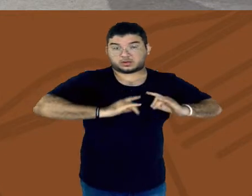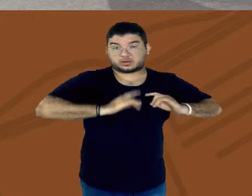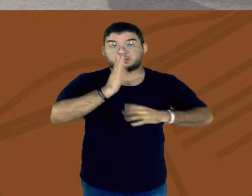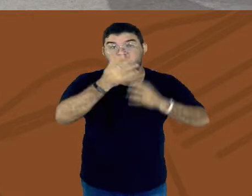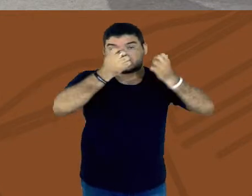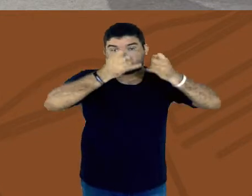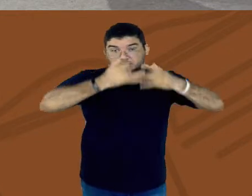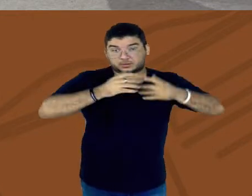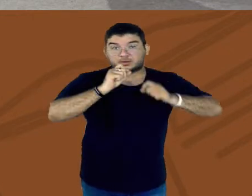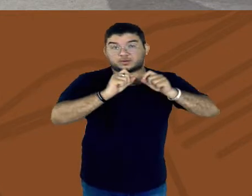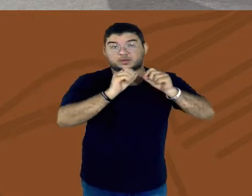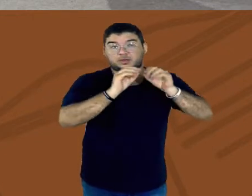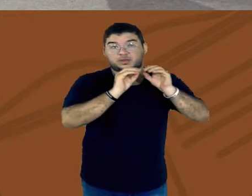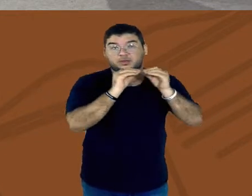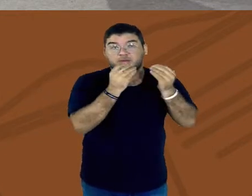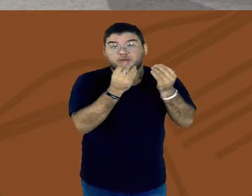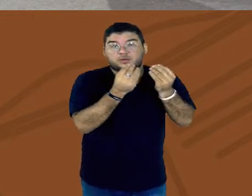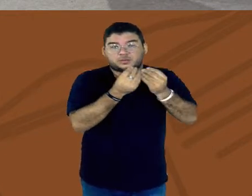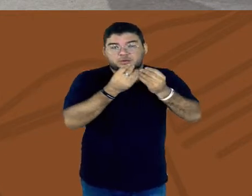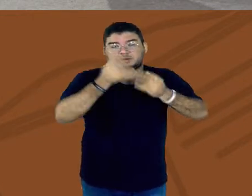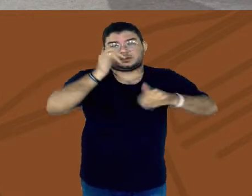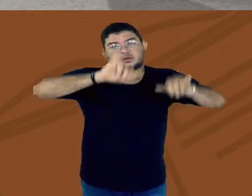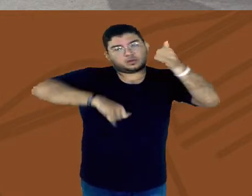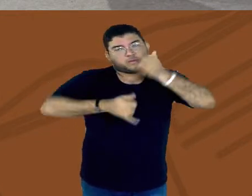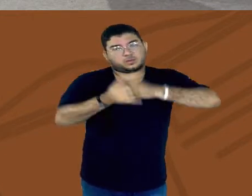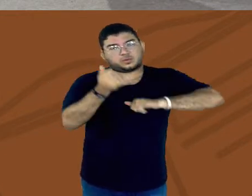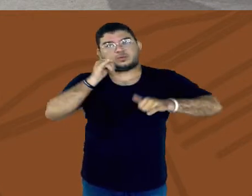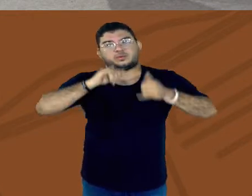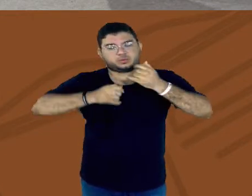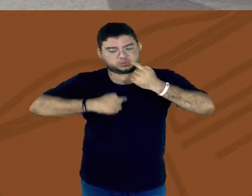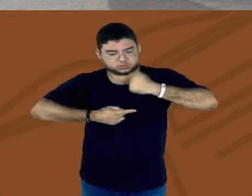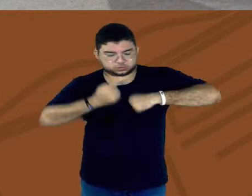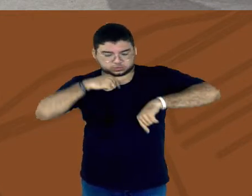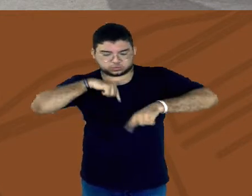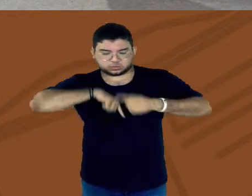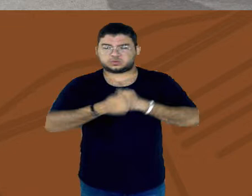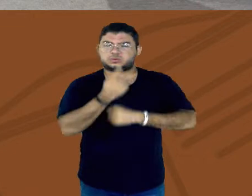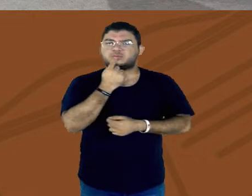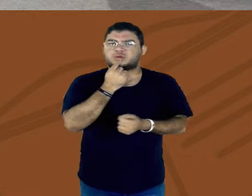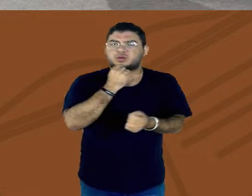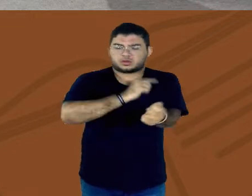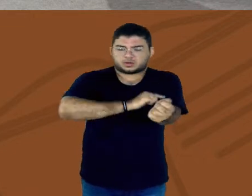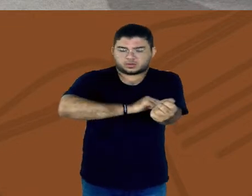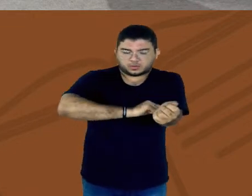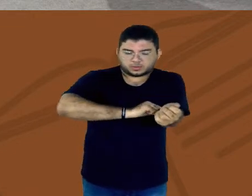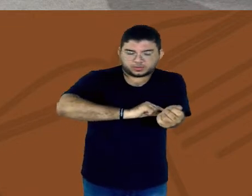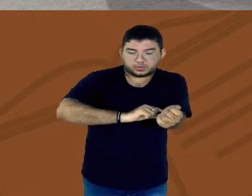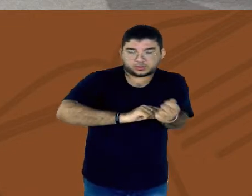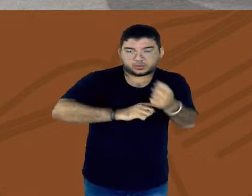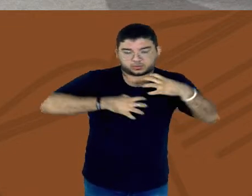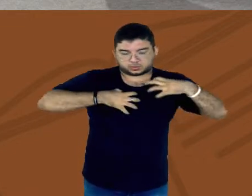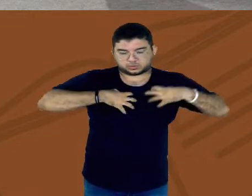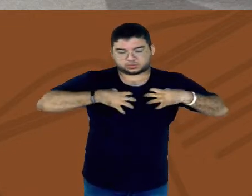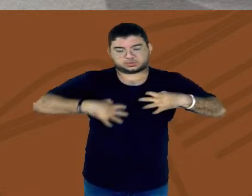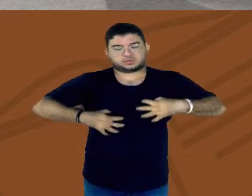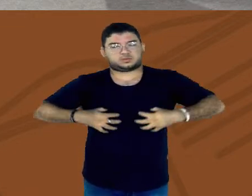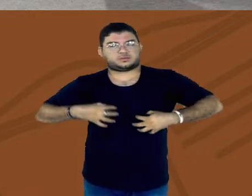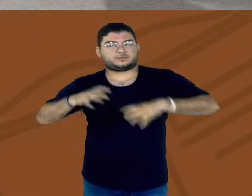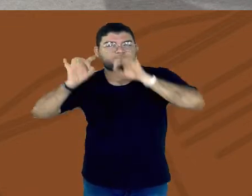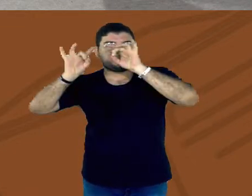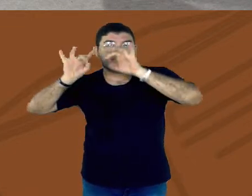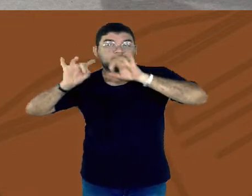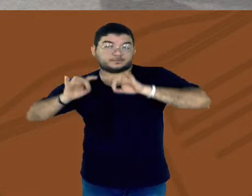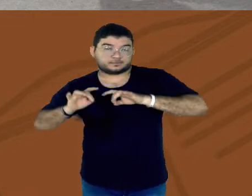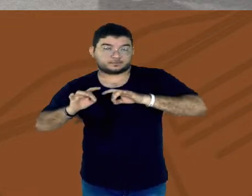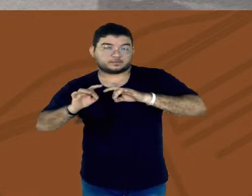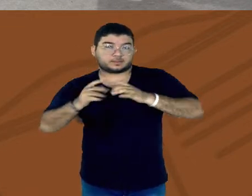são substâncias químicas que viajam pelo sangue, vão ativar órgãos específicos e desempenhar funções.